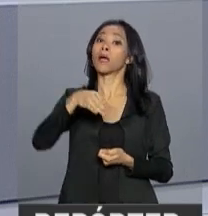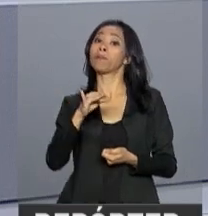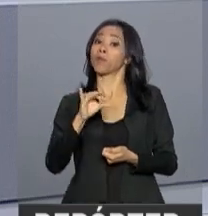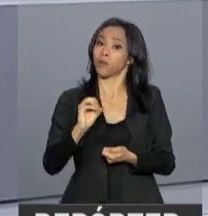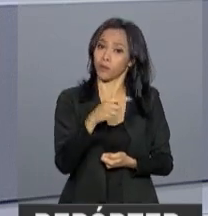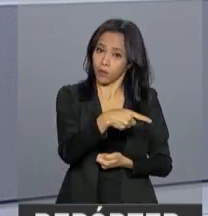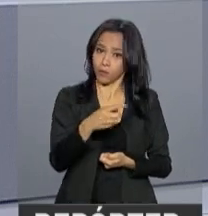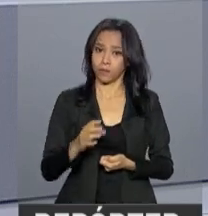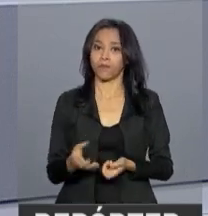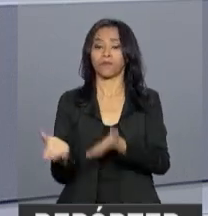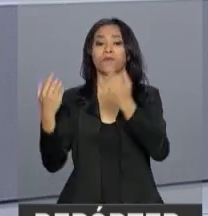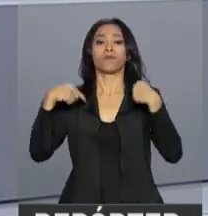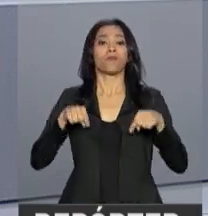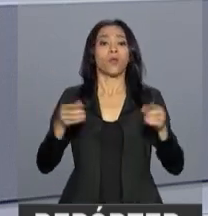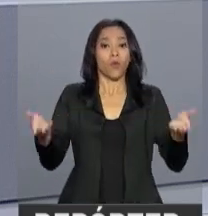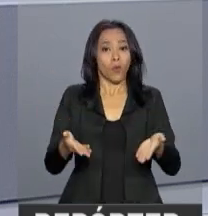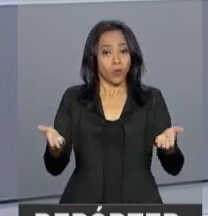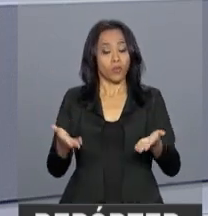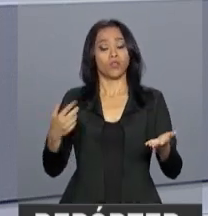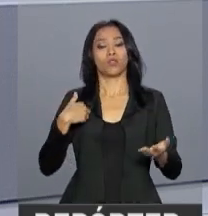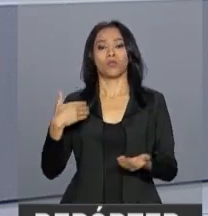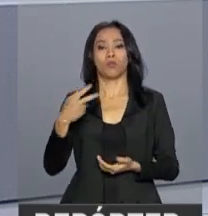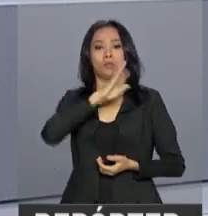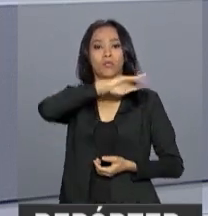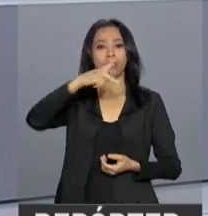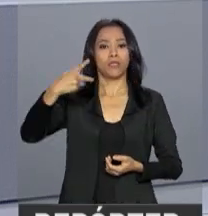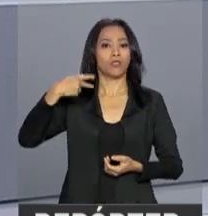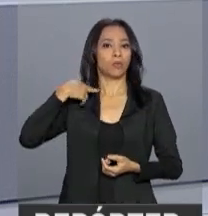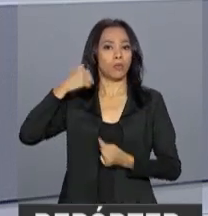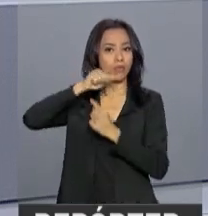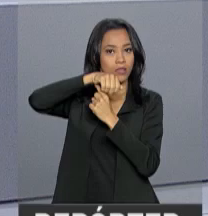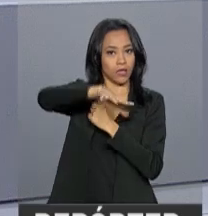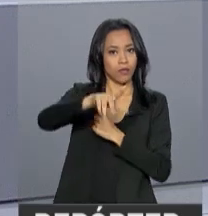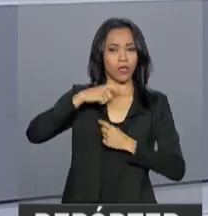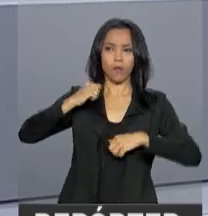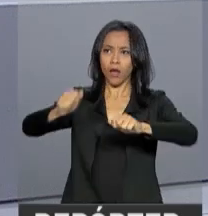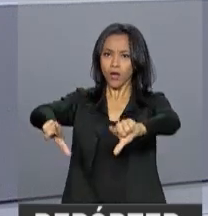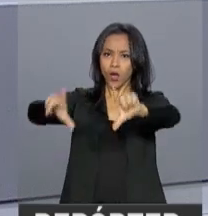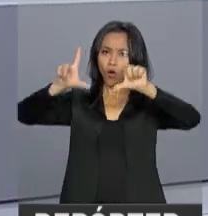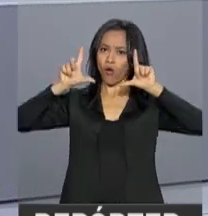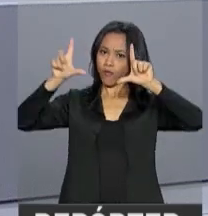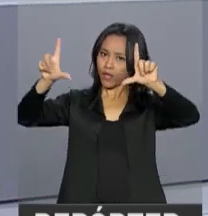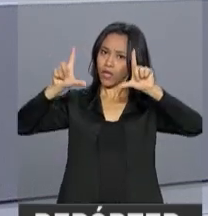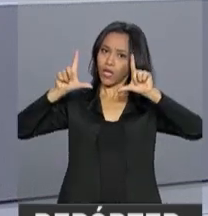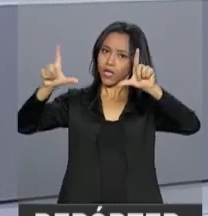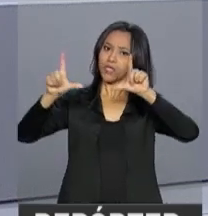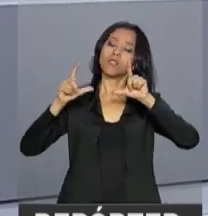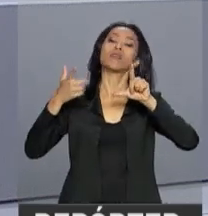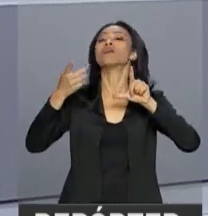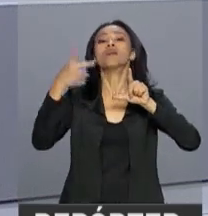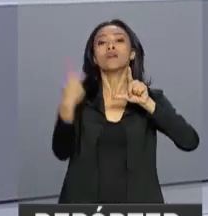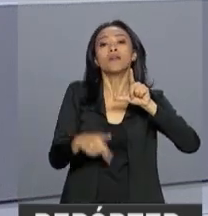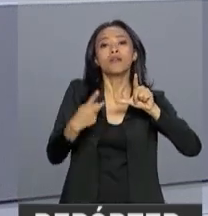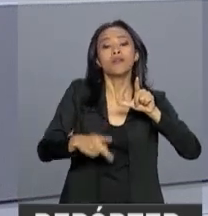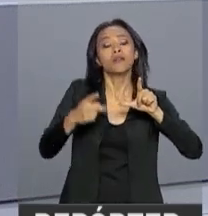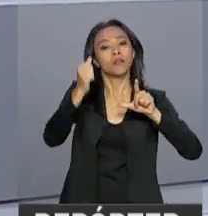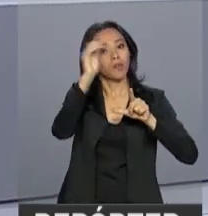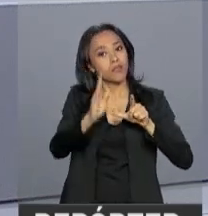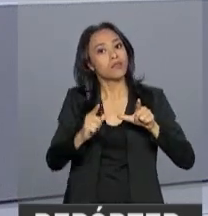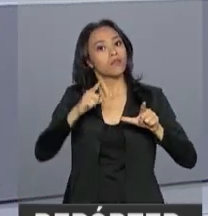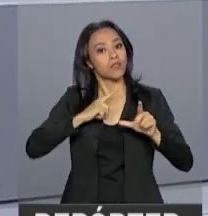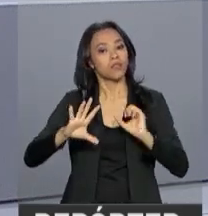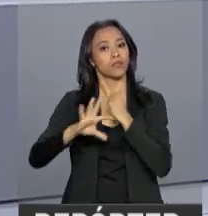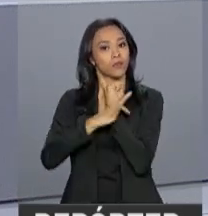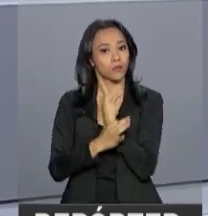central participou de uma teleconferência com investidores internacionais segundo ela o brasil tem amortecedores robustos